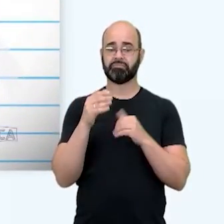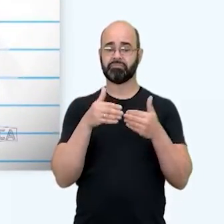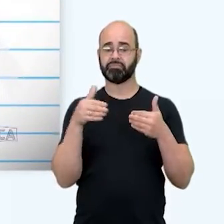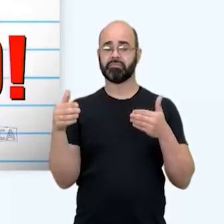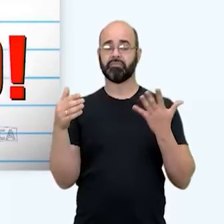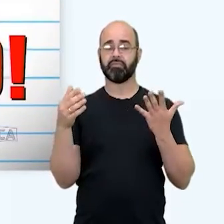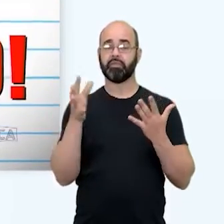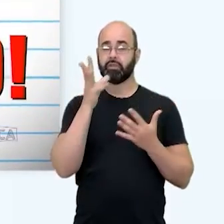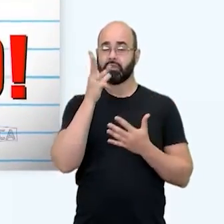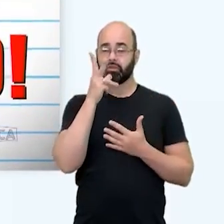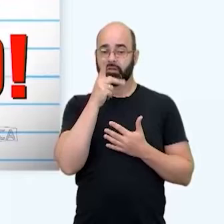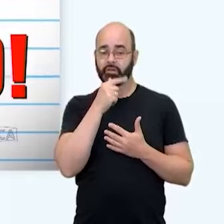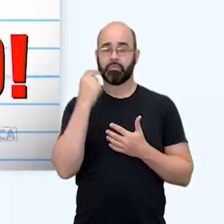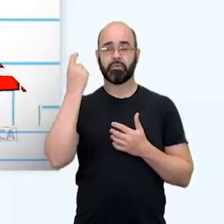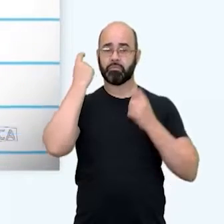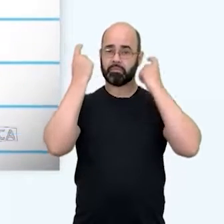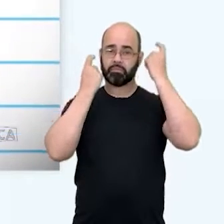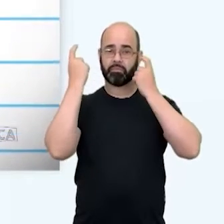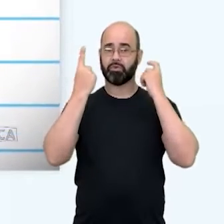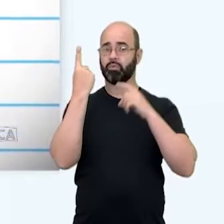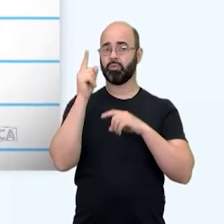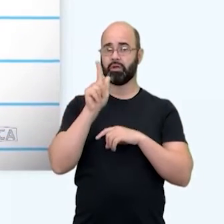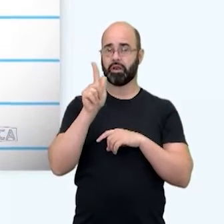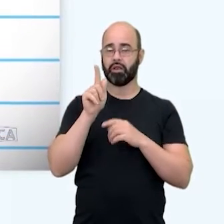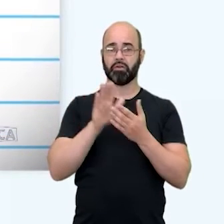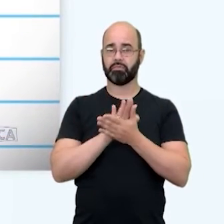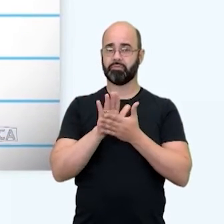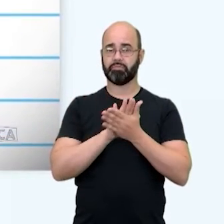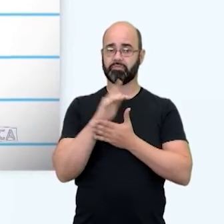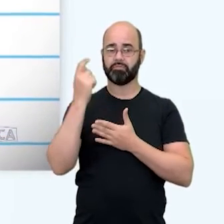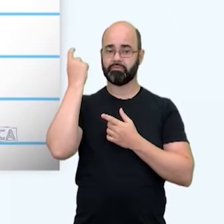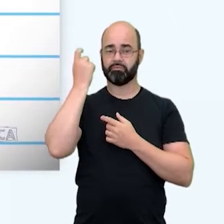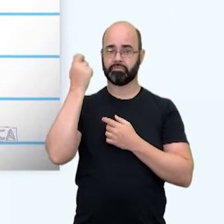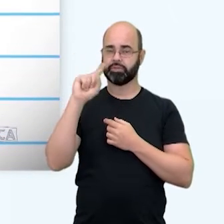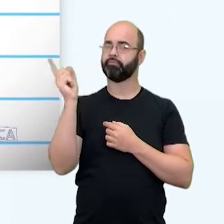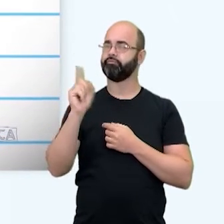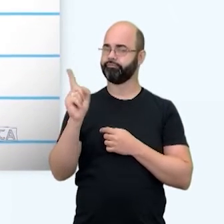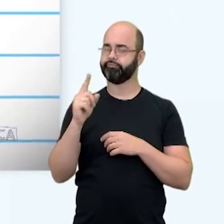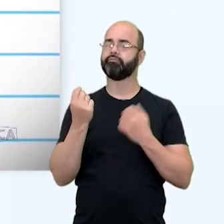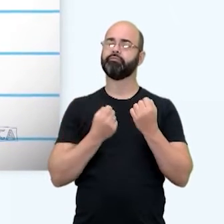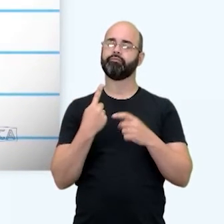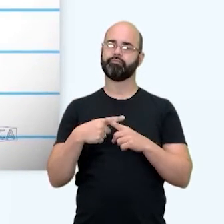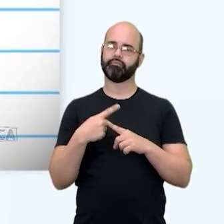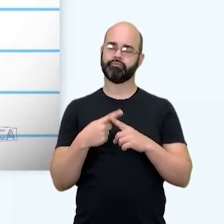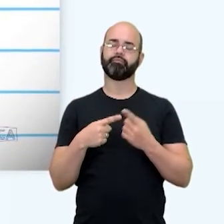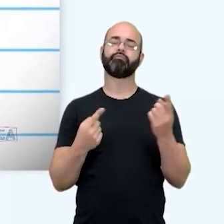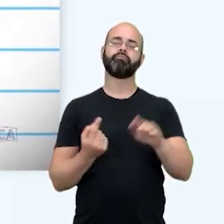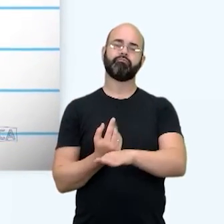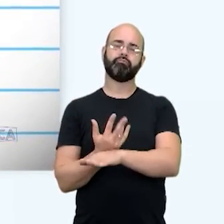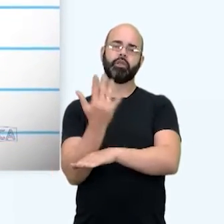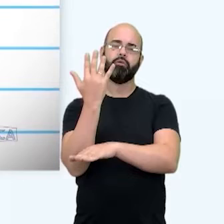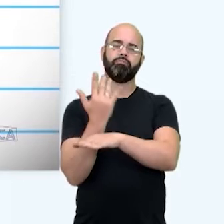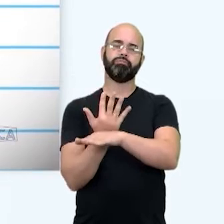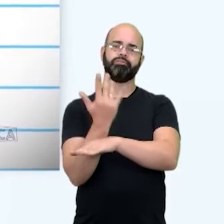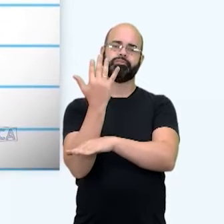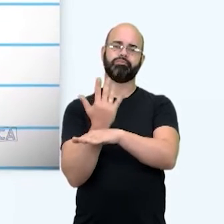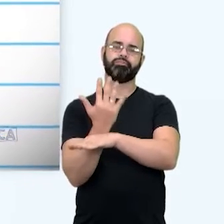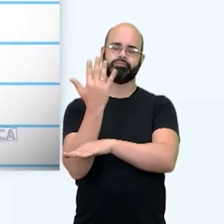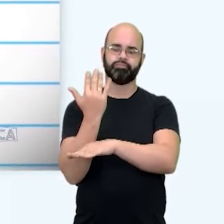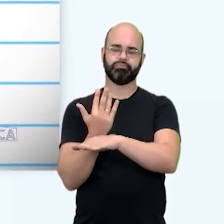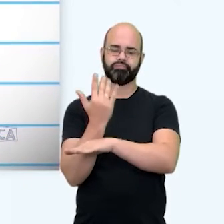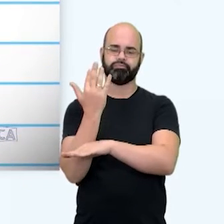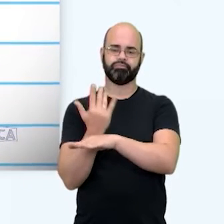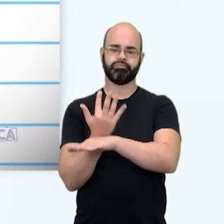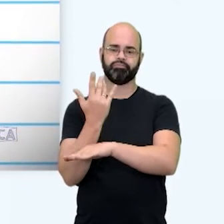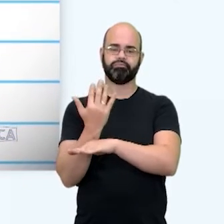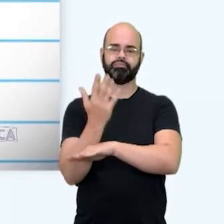tanto, certo? Errado! Nas últimas décadas, a intensidade das emissões de gases de efeito estufa, considerados os principais